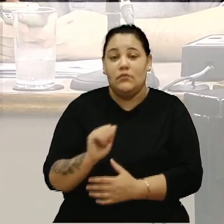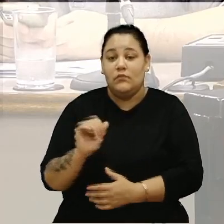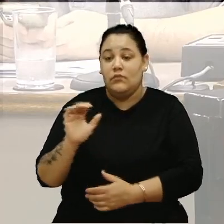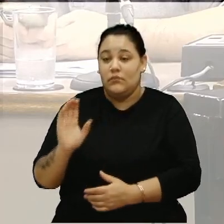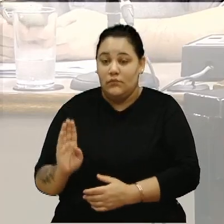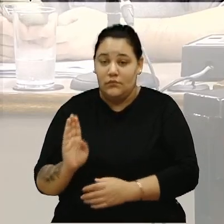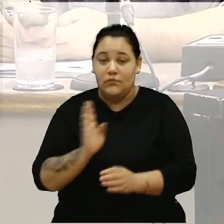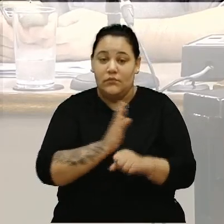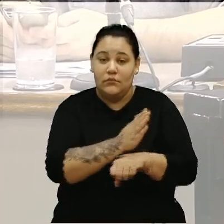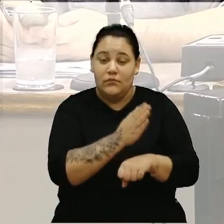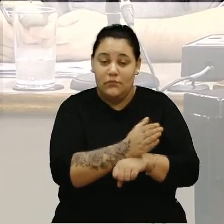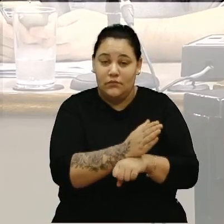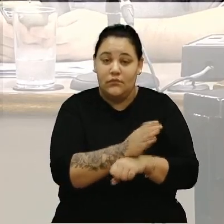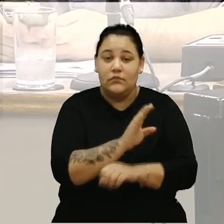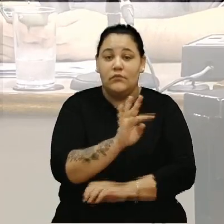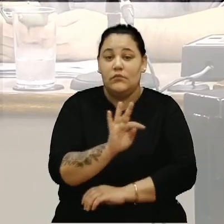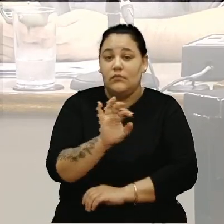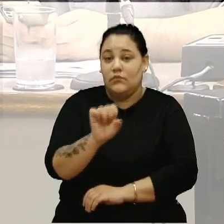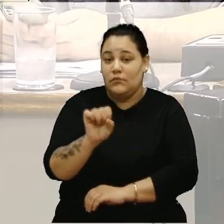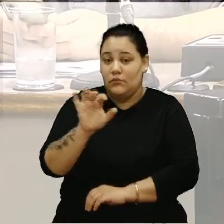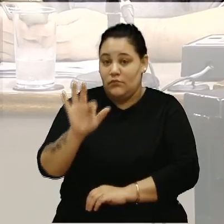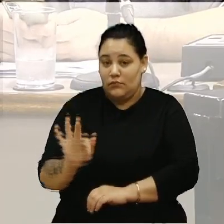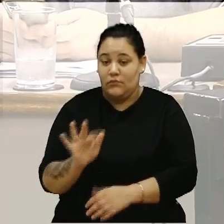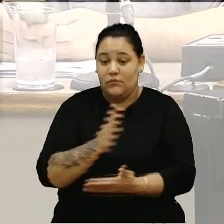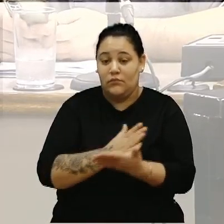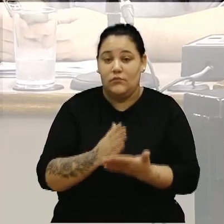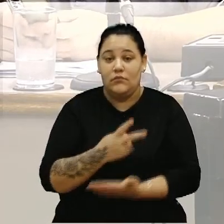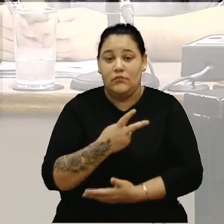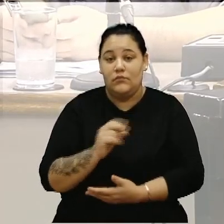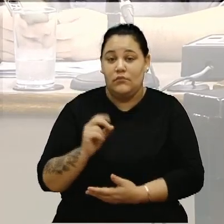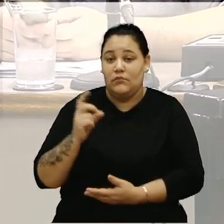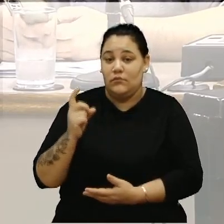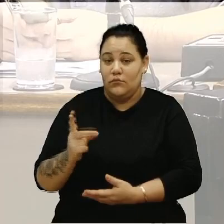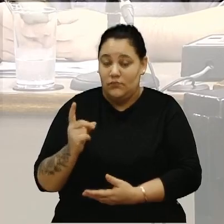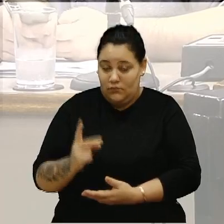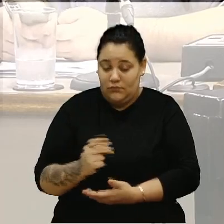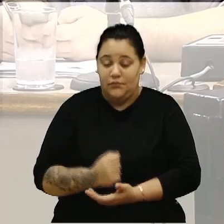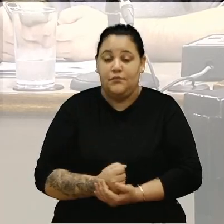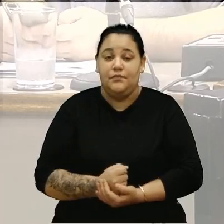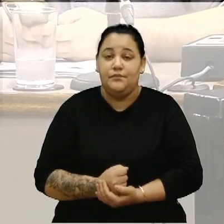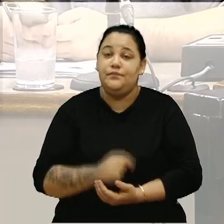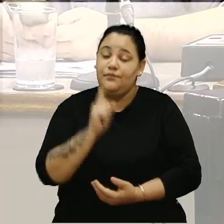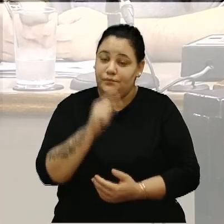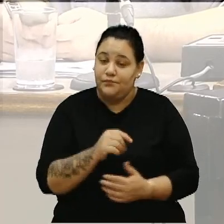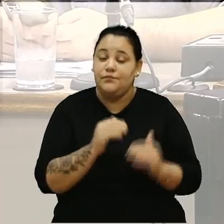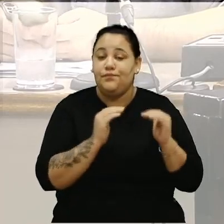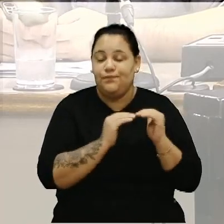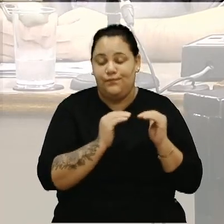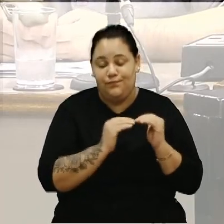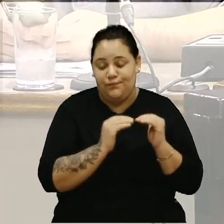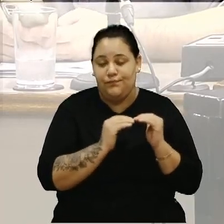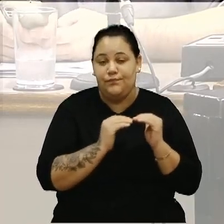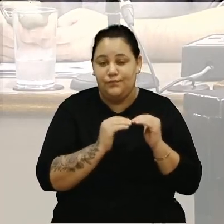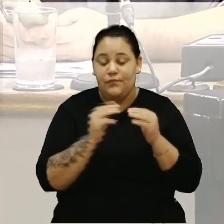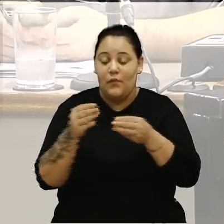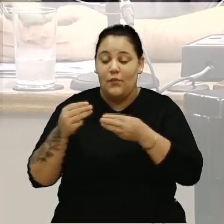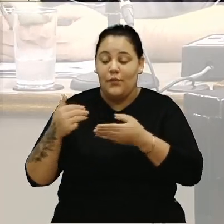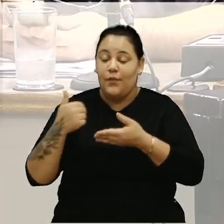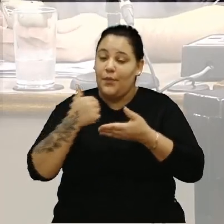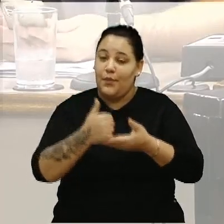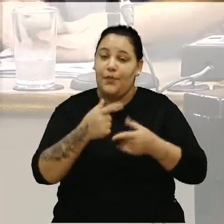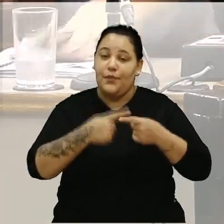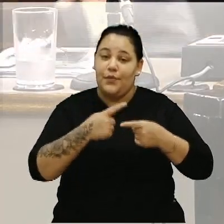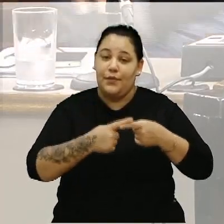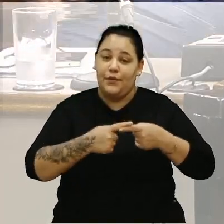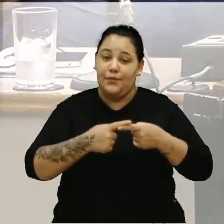Supremo Tribunal Federal desde 2012. É pertinente a presente moção de apoio, porquanto a ação judicial